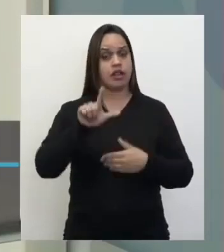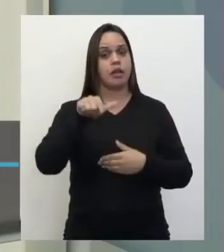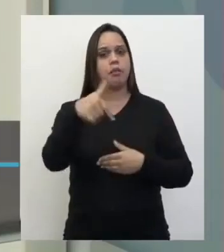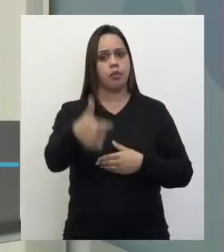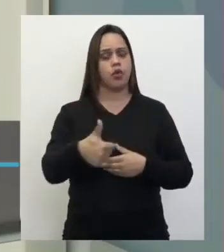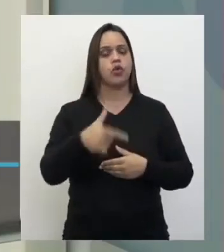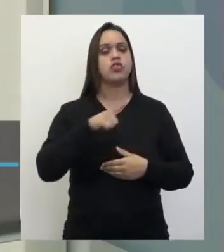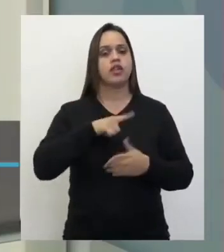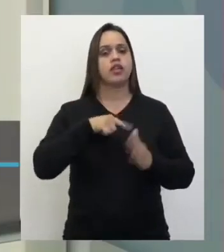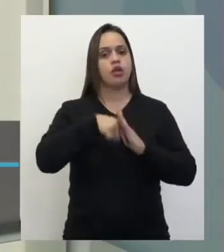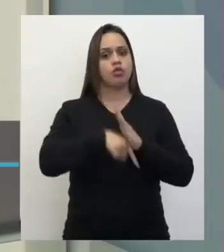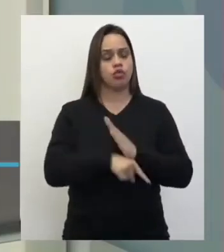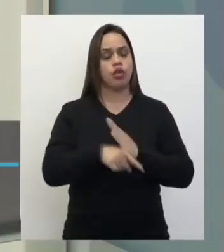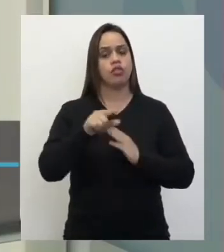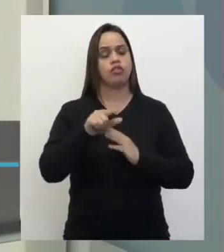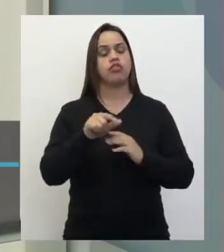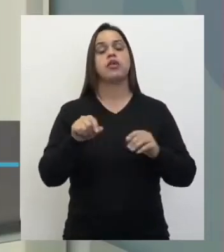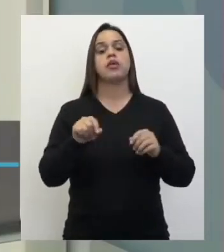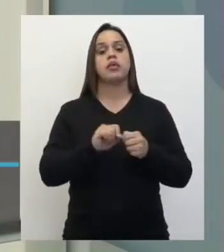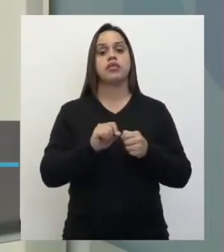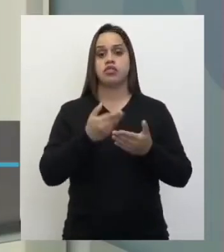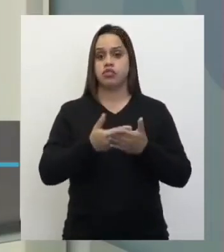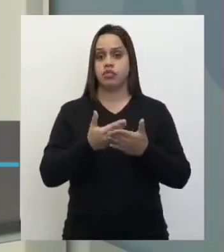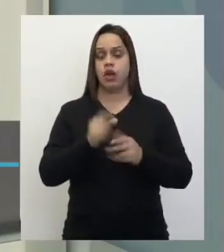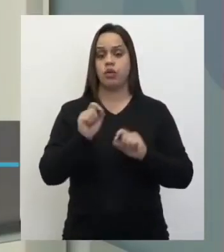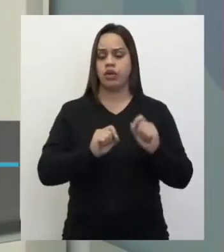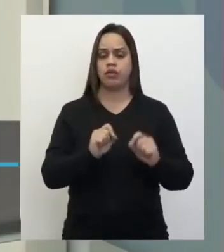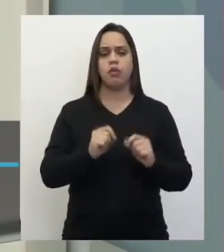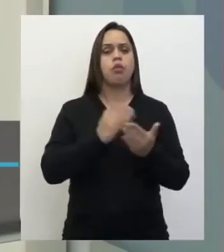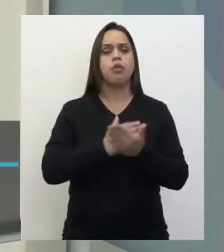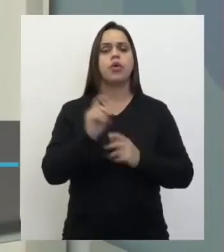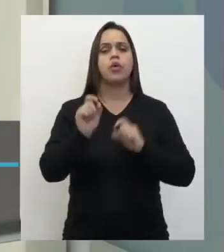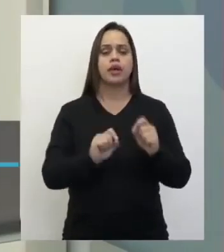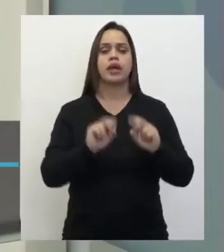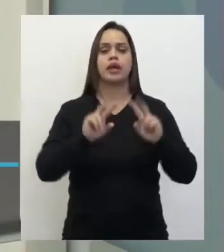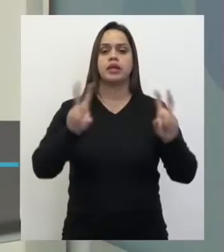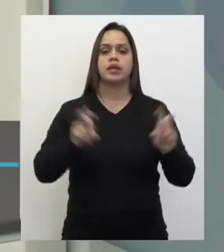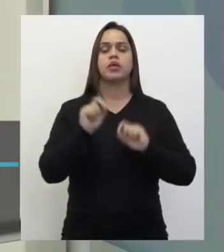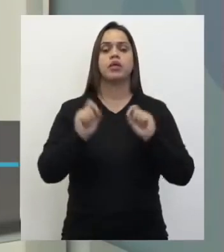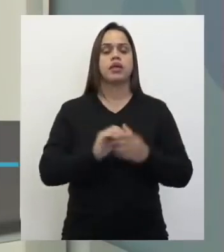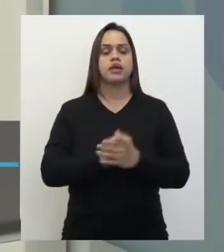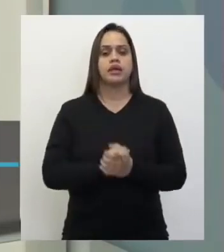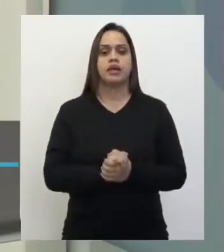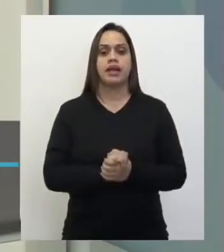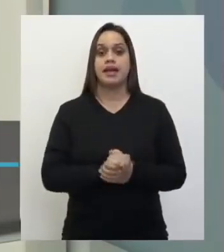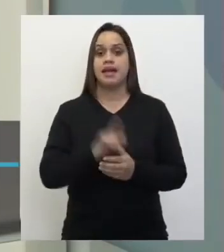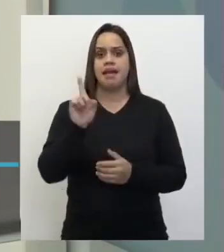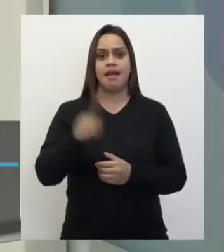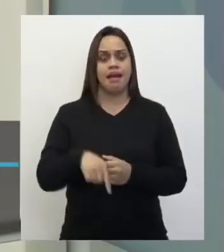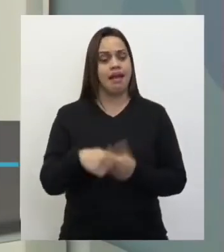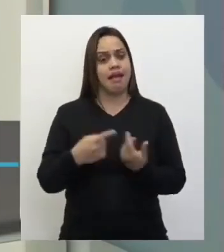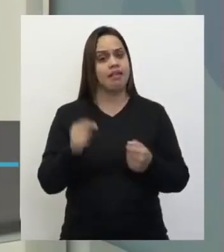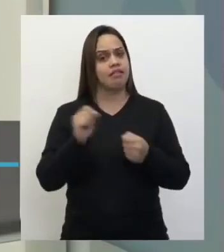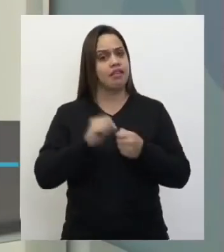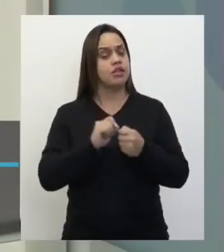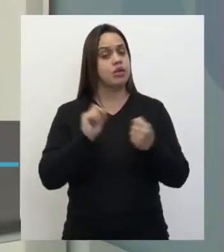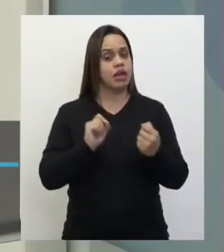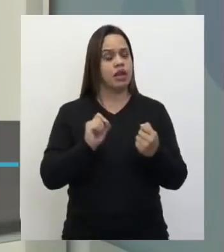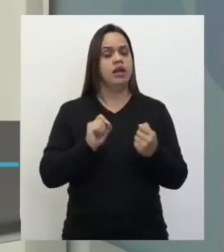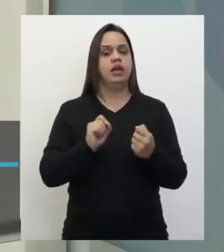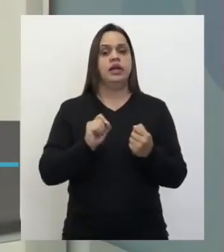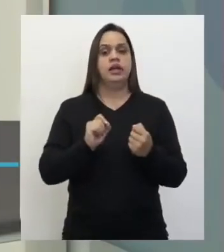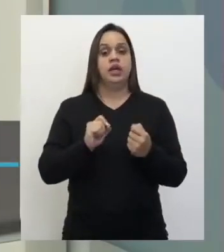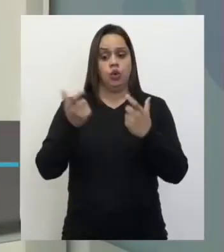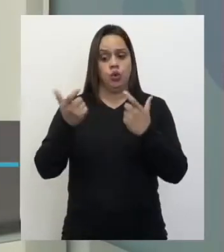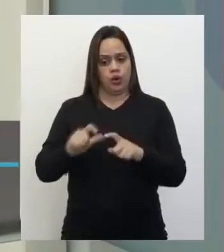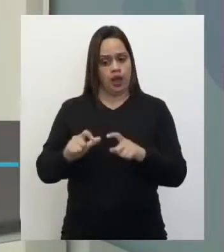aprofundamento dos seus estudos, a gente vai partir muito para essa questão mesmo de fazer uma referência ao nosso